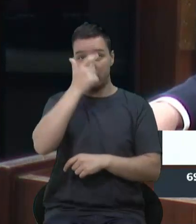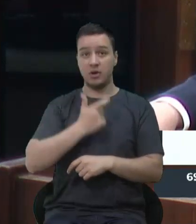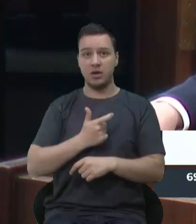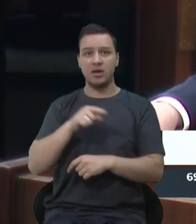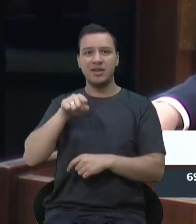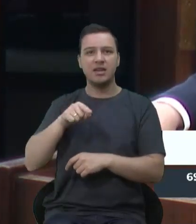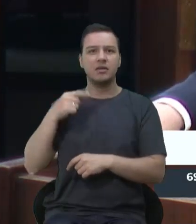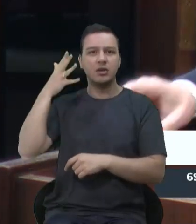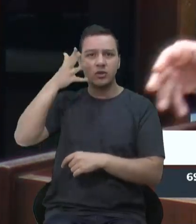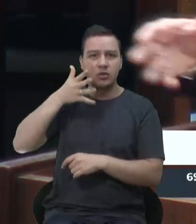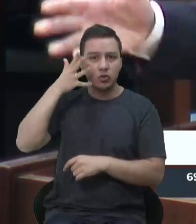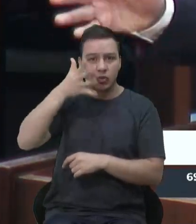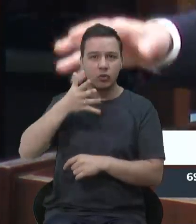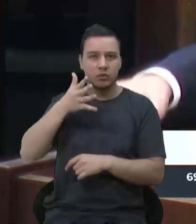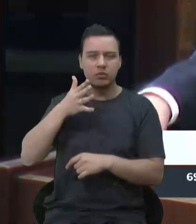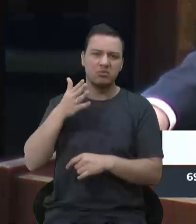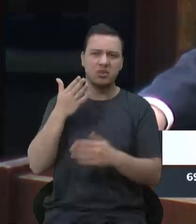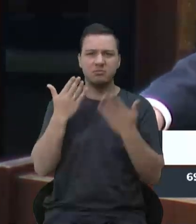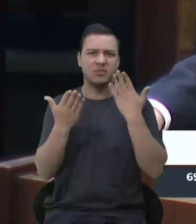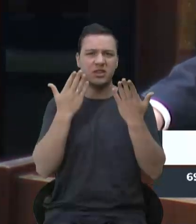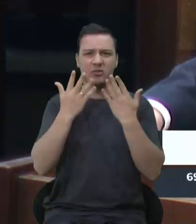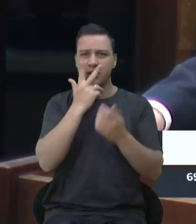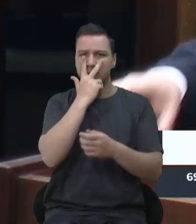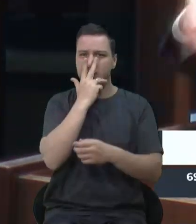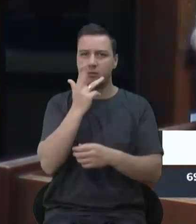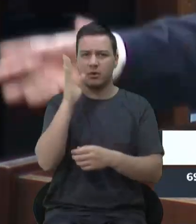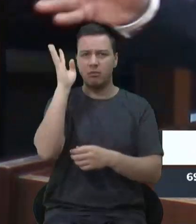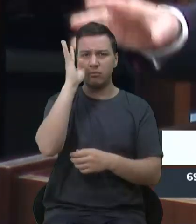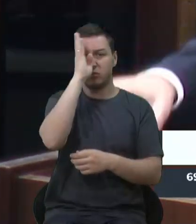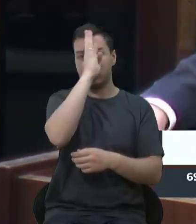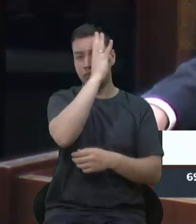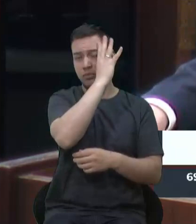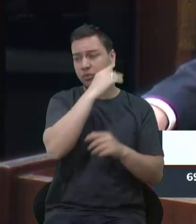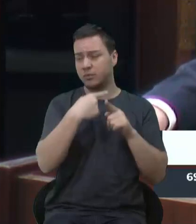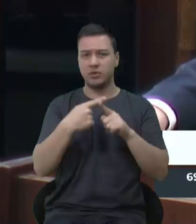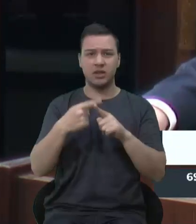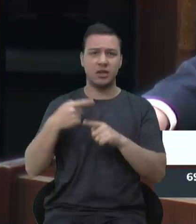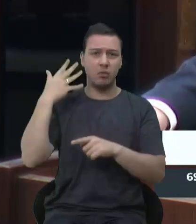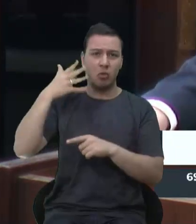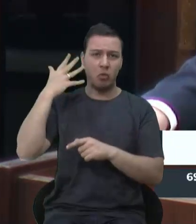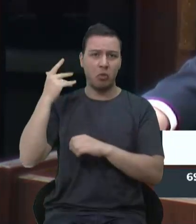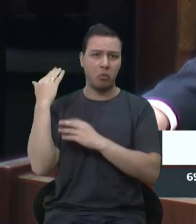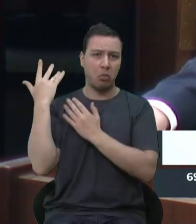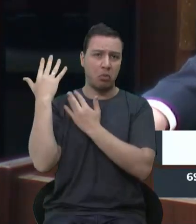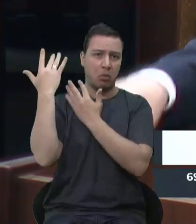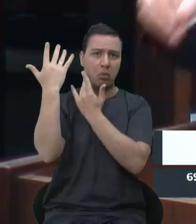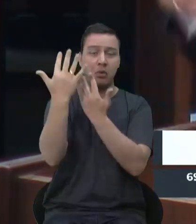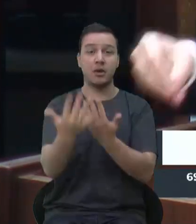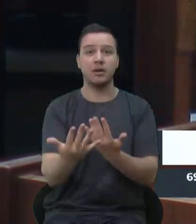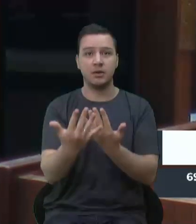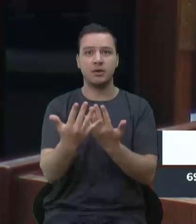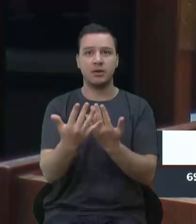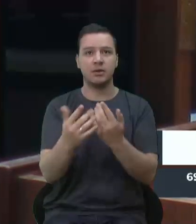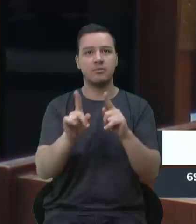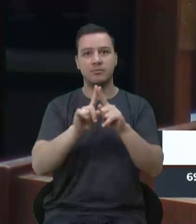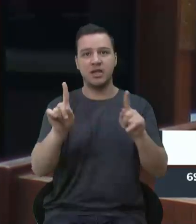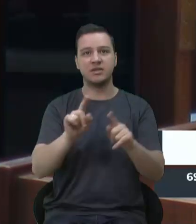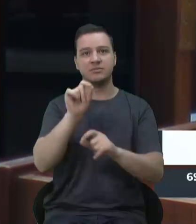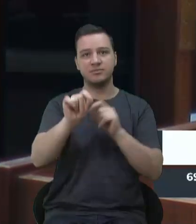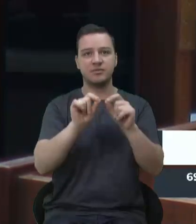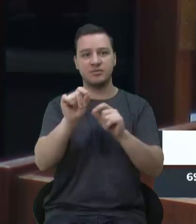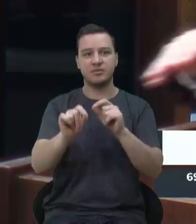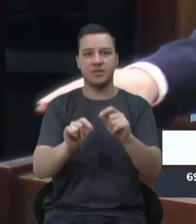discurso, que talvez passasse despercebido no meio de tantos outros, foi o estopim que